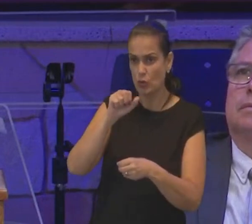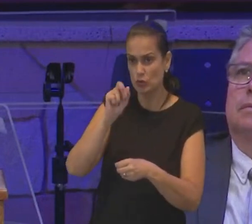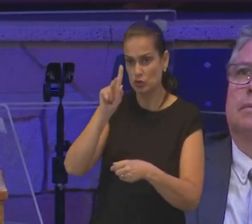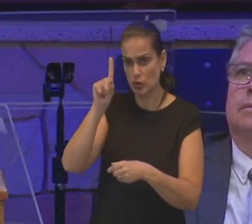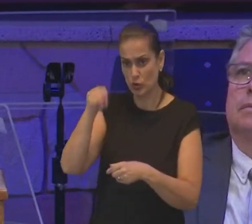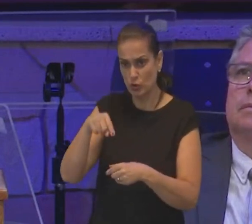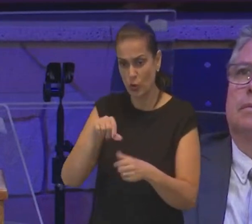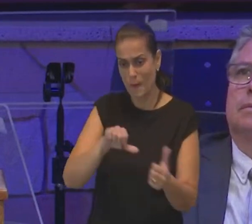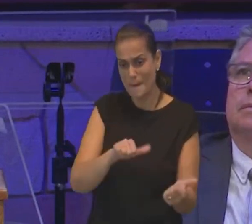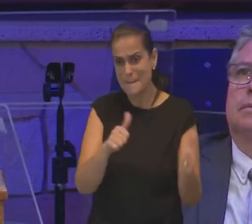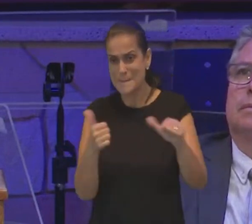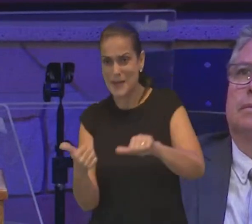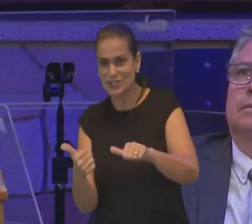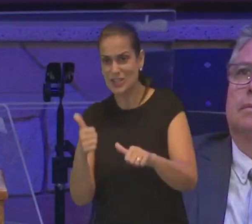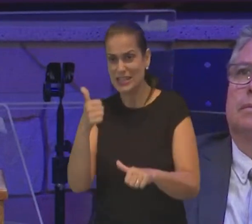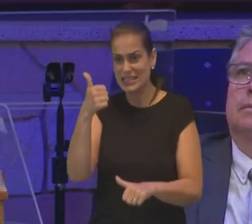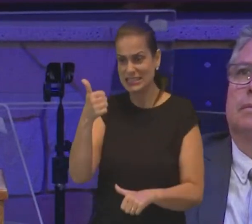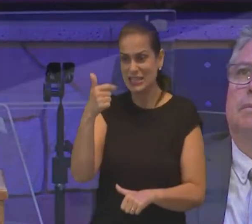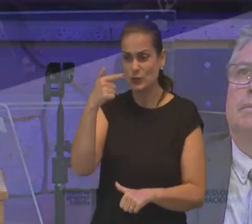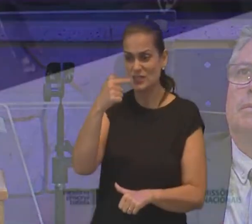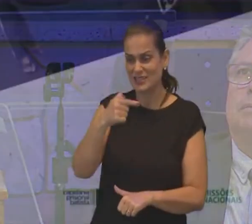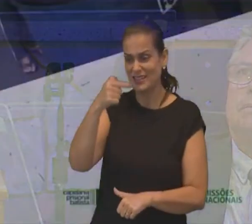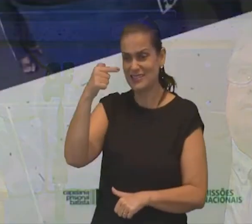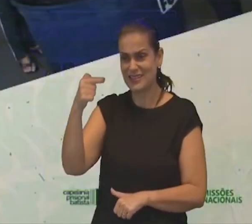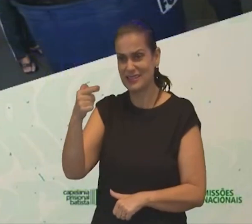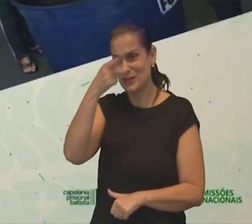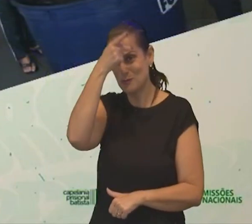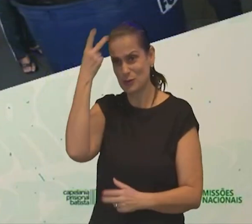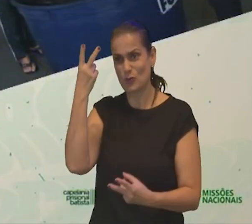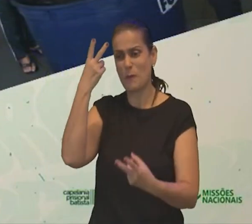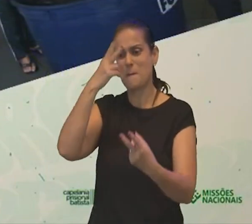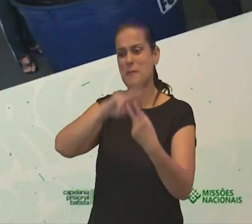honra de batizar 177 presos.